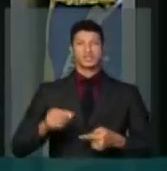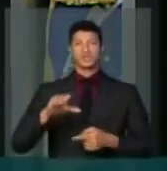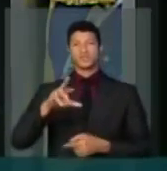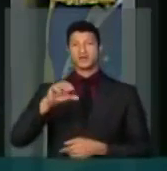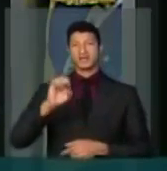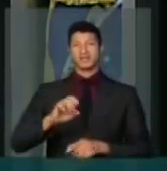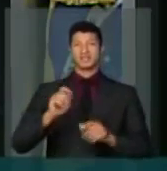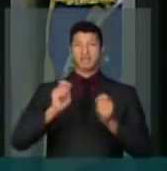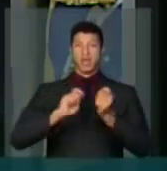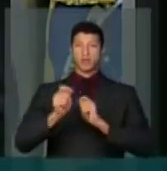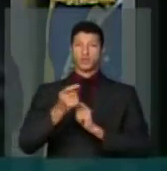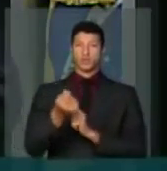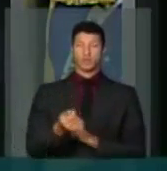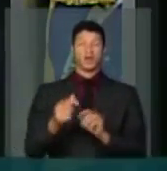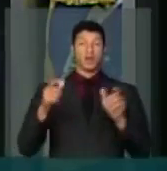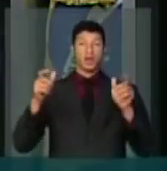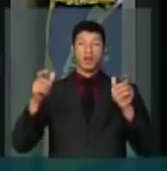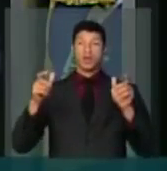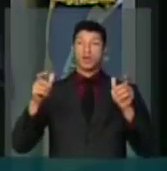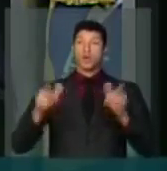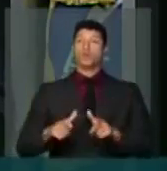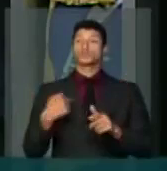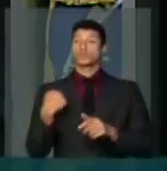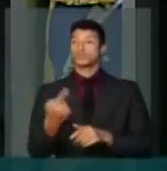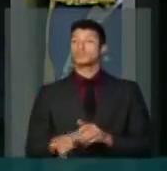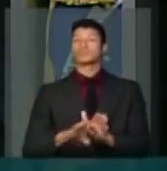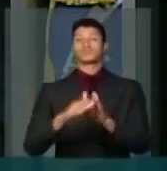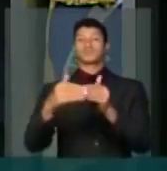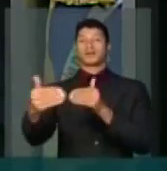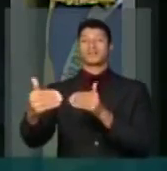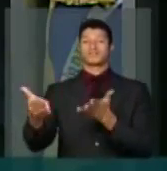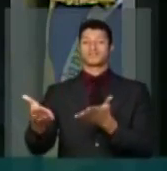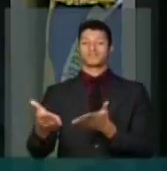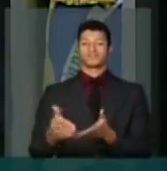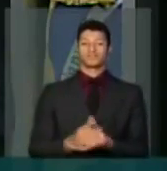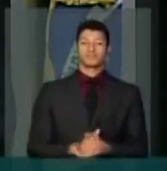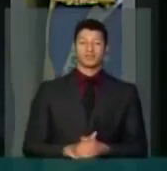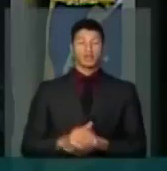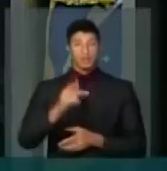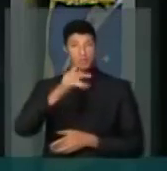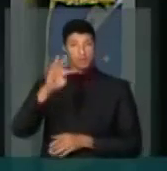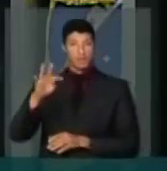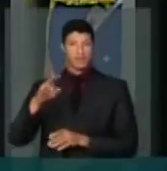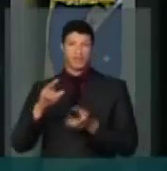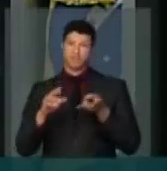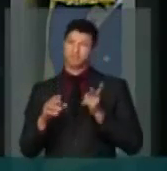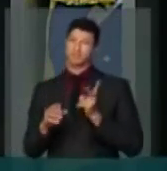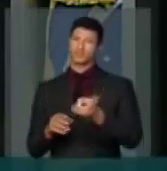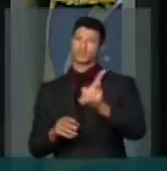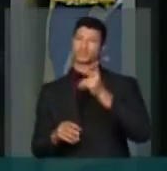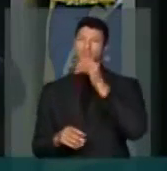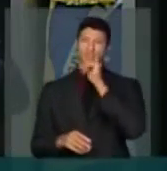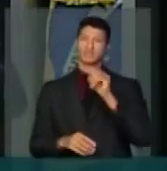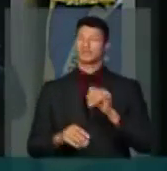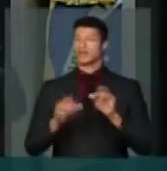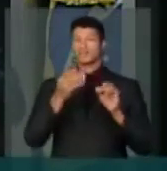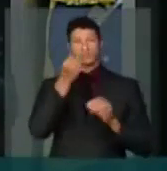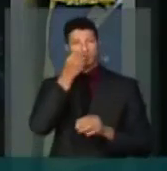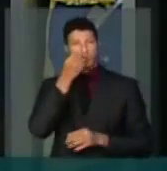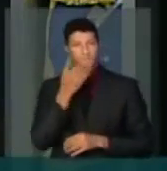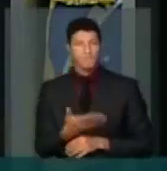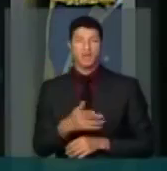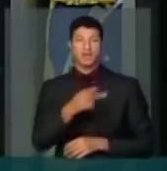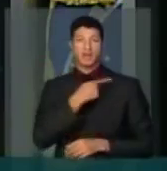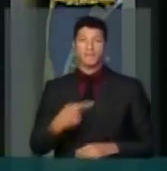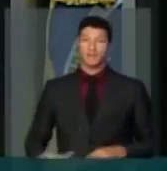crise econômica. Onde é que nós vamos parar? E o PT continua dizendo que está tudo bem. E